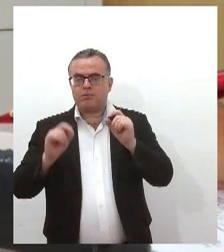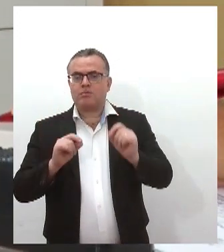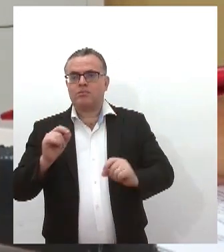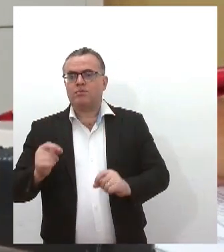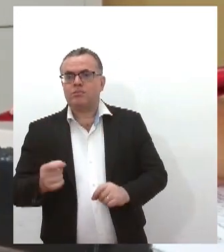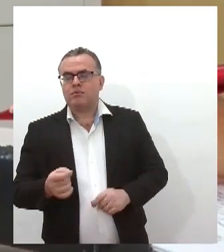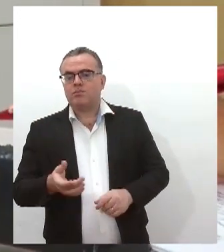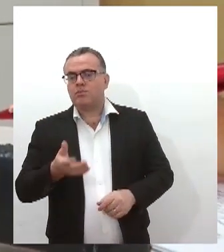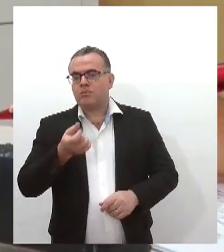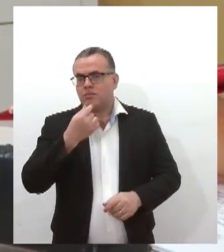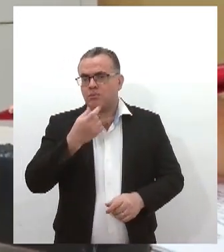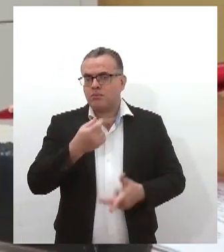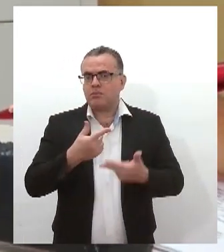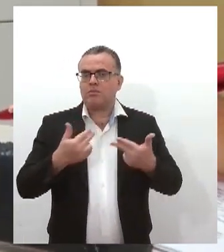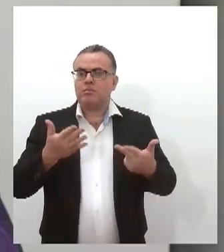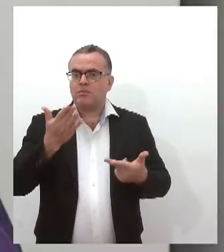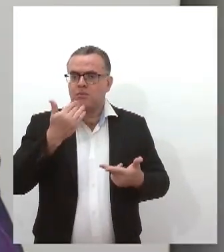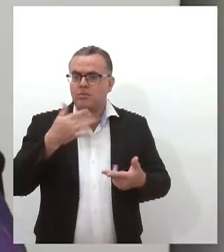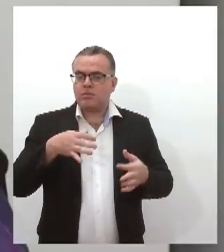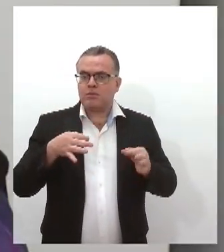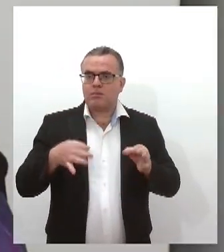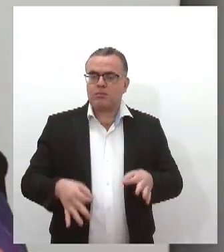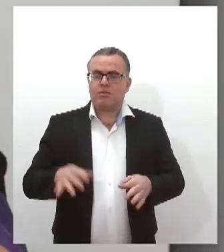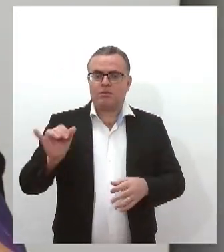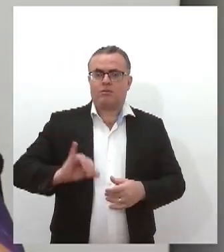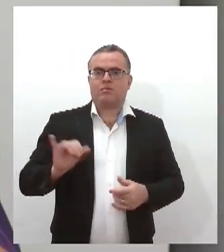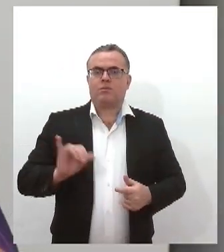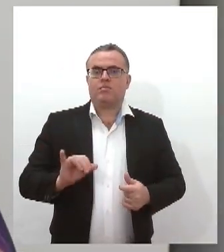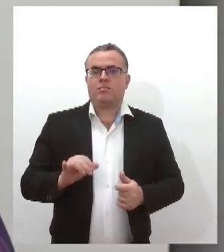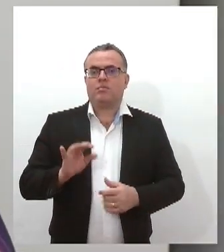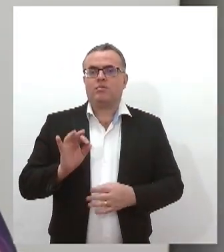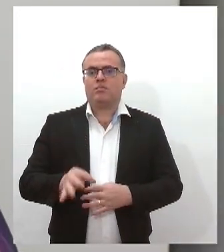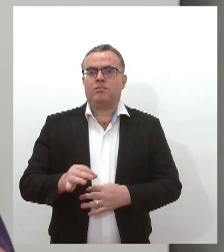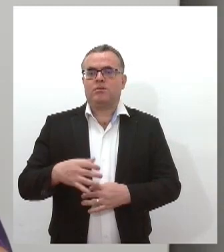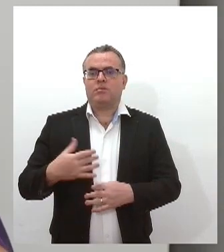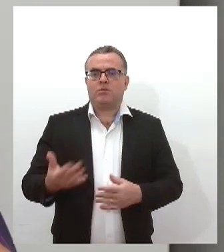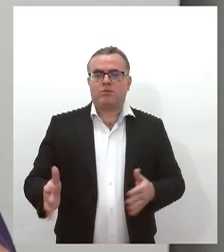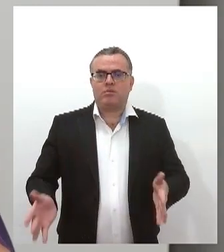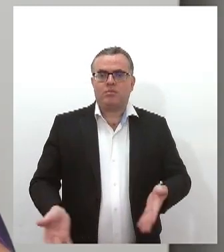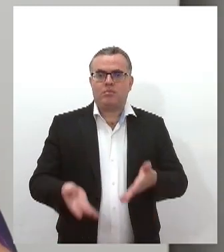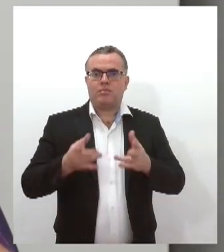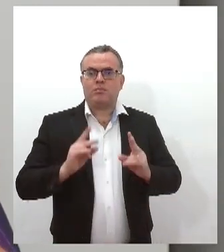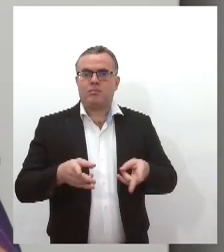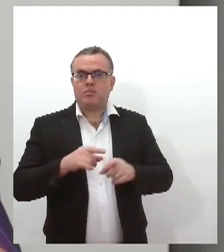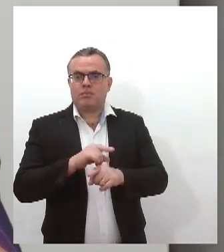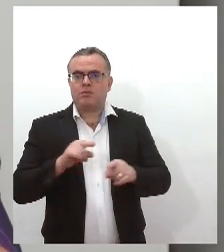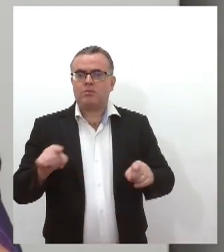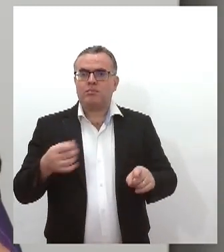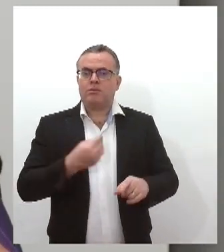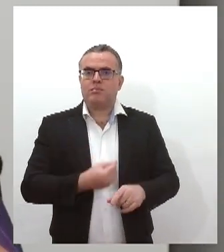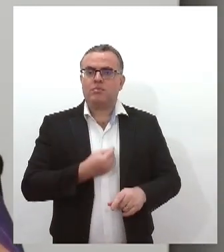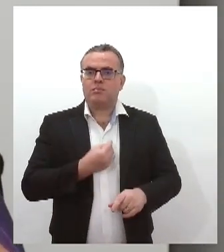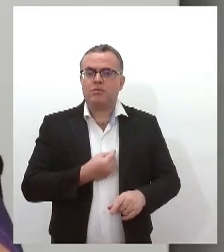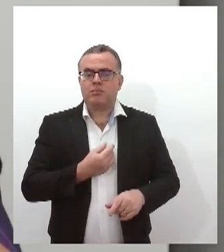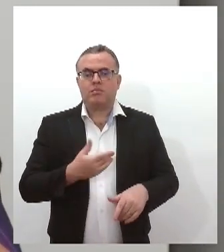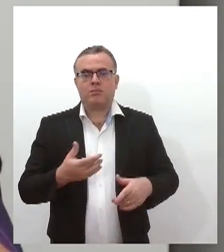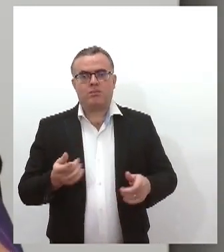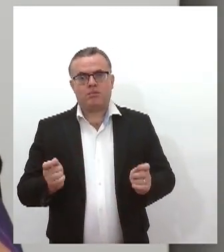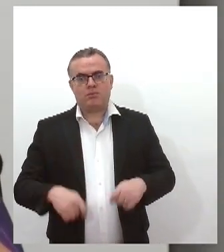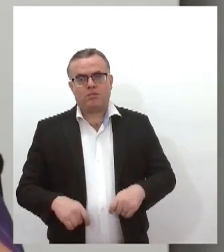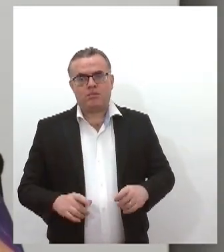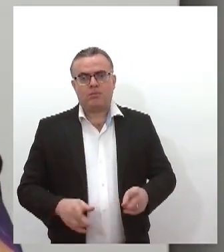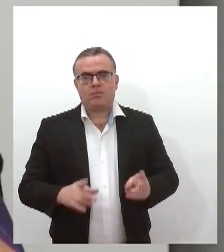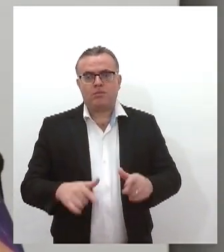boa alimentação é essencial. É uma motivação até para eles, né, continuarem no